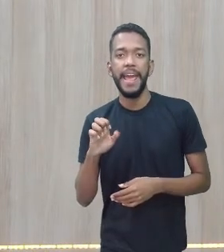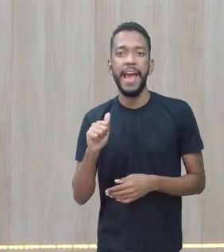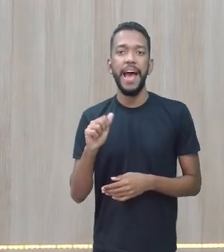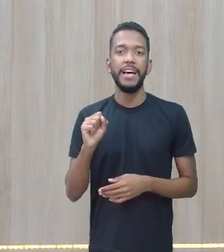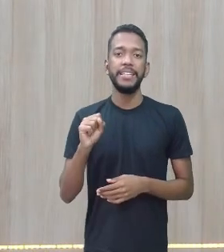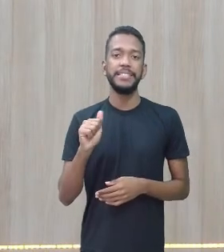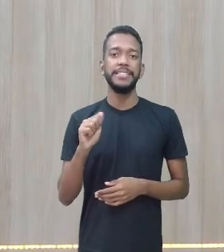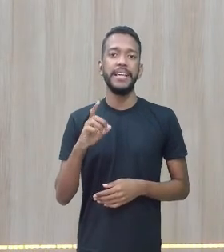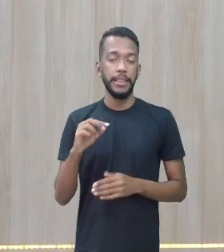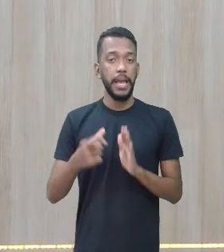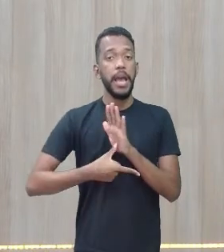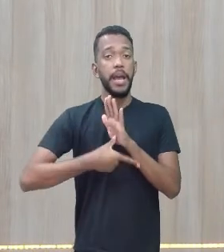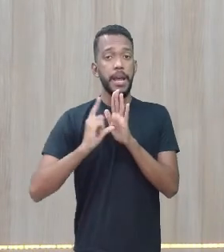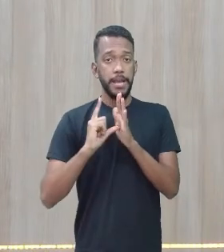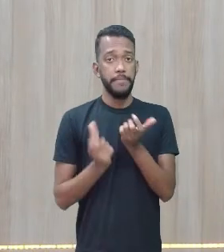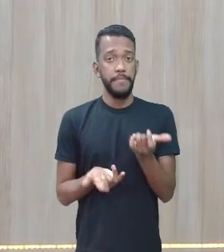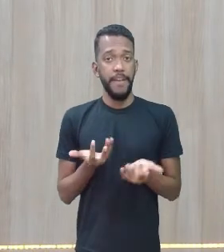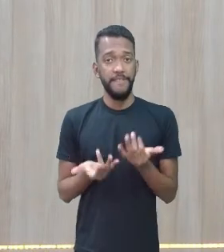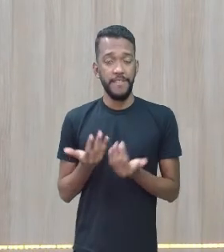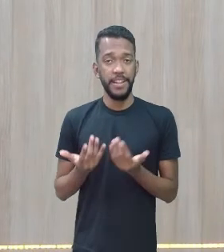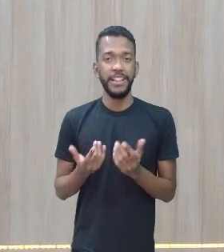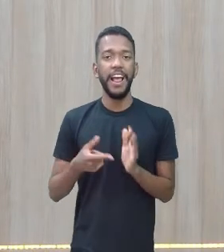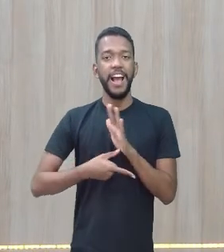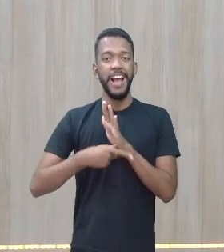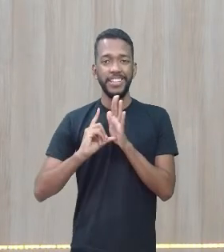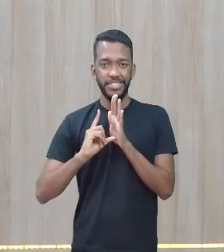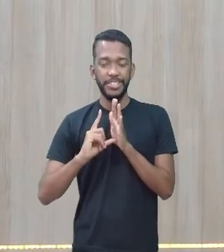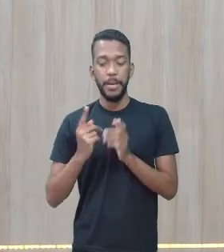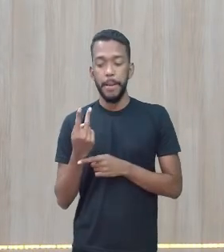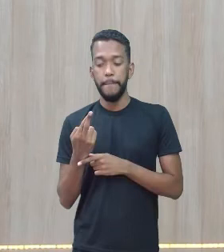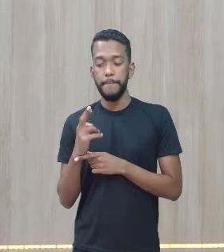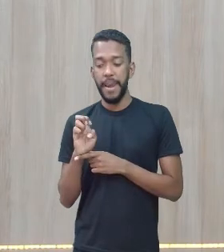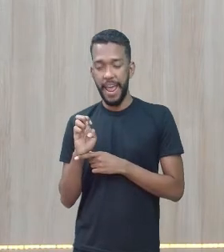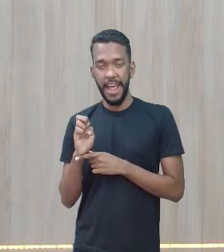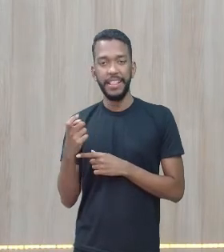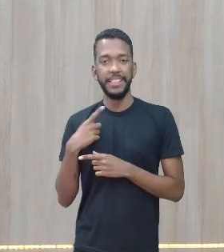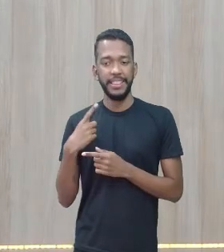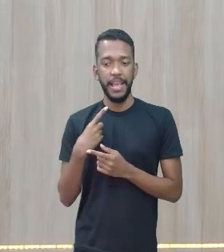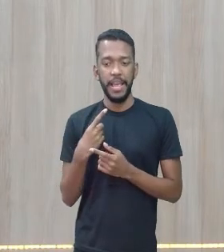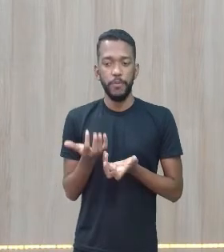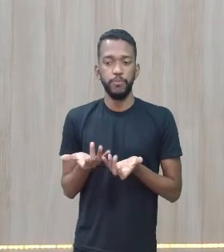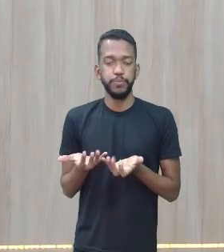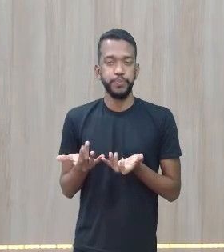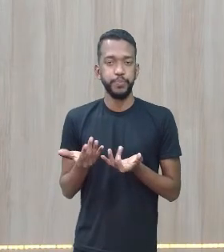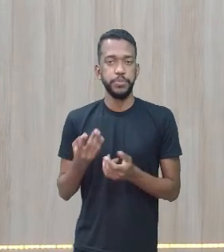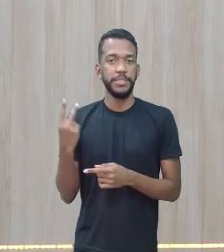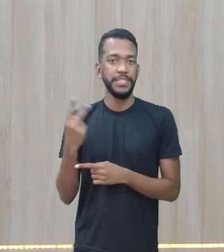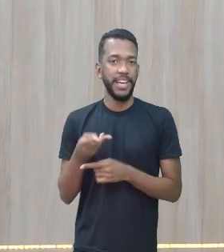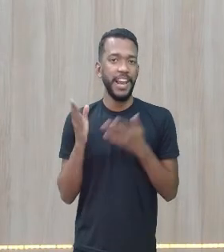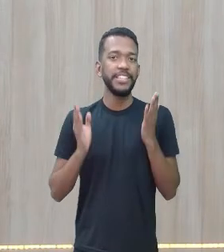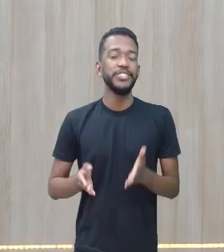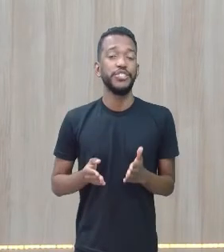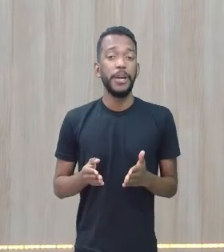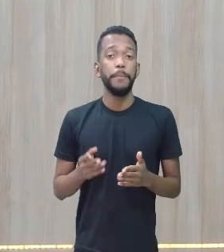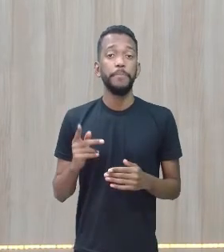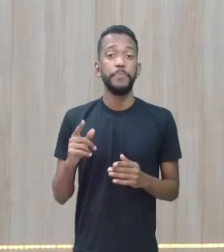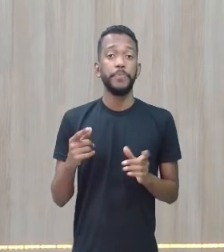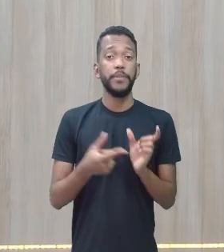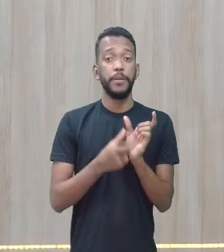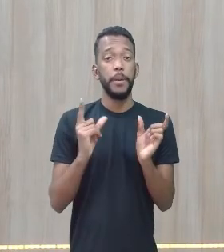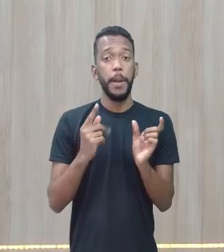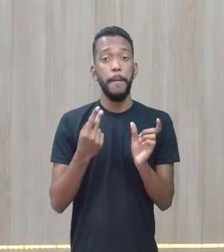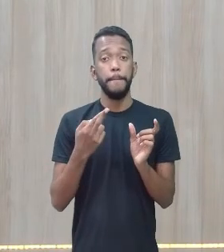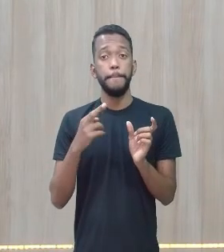Ela já foi pré-frita, então ela já foi dada ali um pré-cozimento nela. Então, o